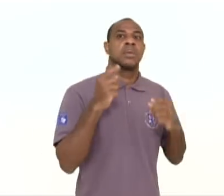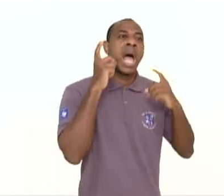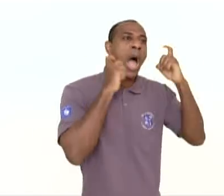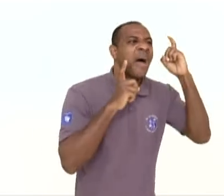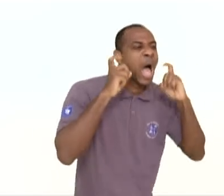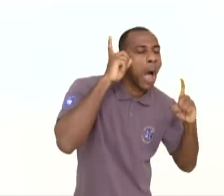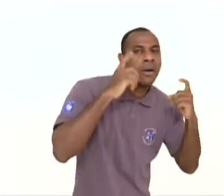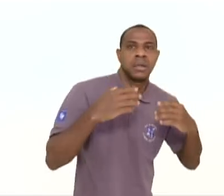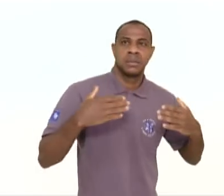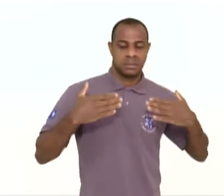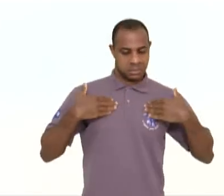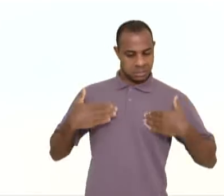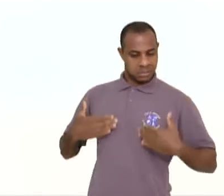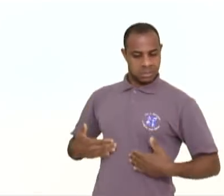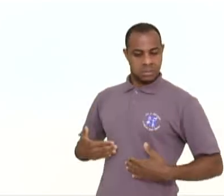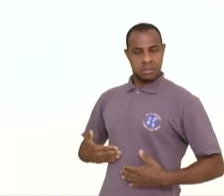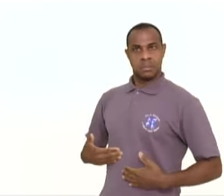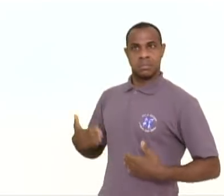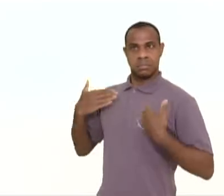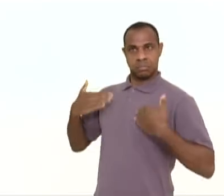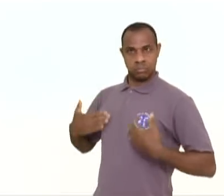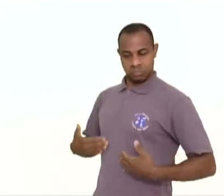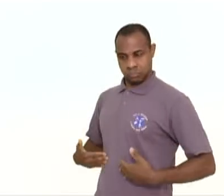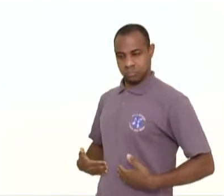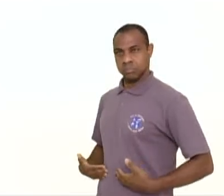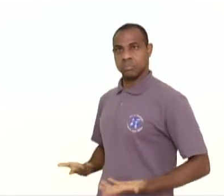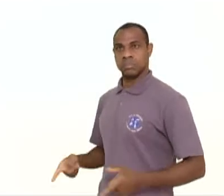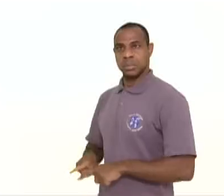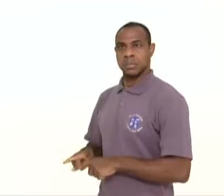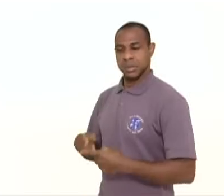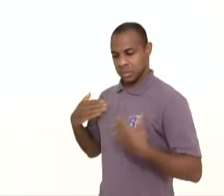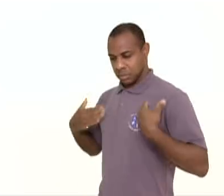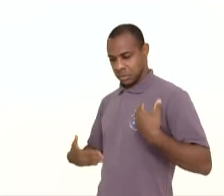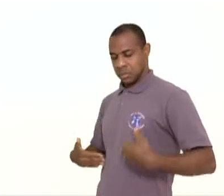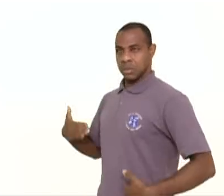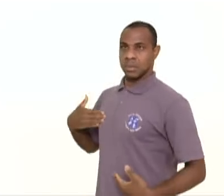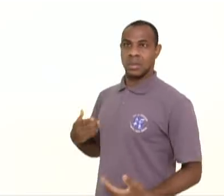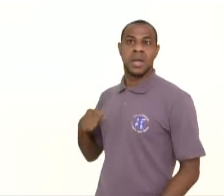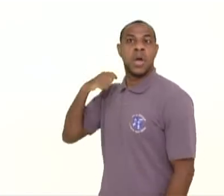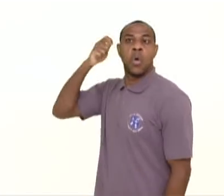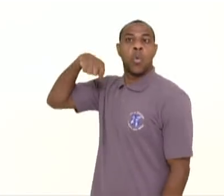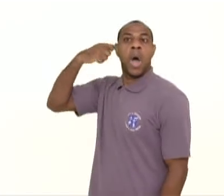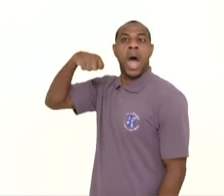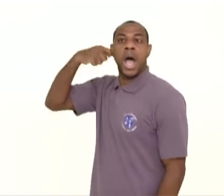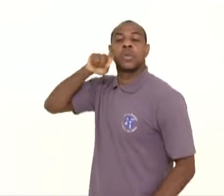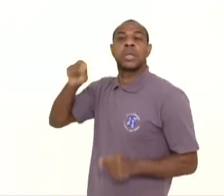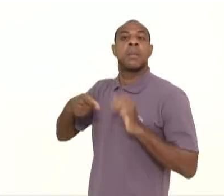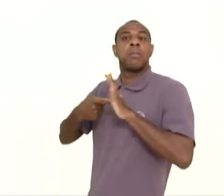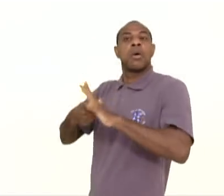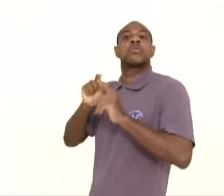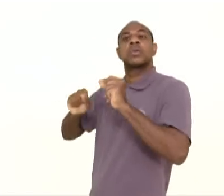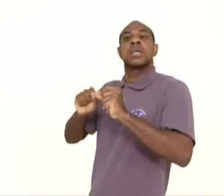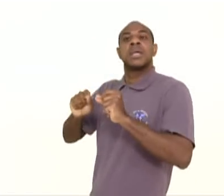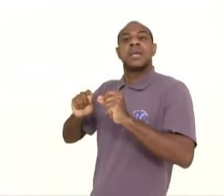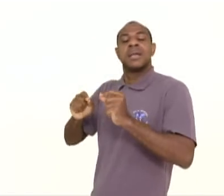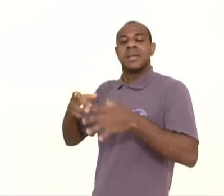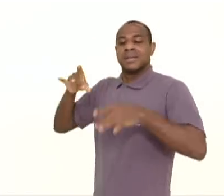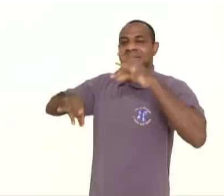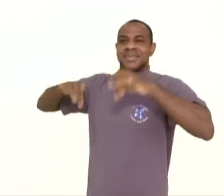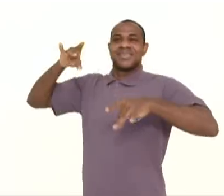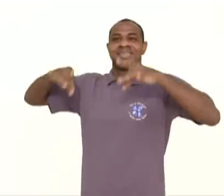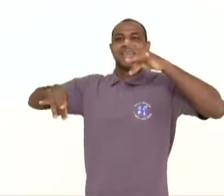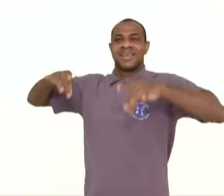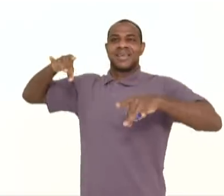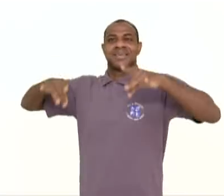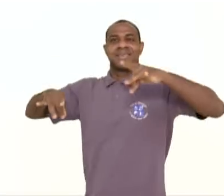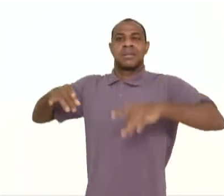universo da arte, pode ser utilizado ali no teatro, por exemplo, que os atores vão estar representando aquela peça, aquela